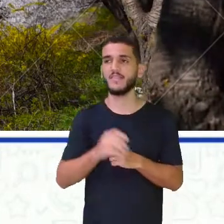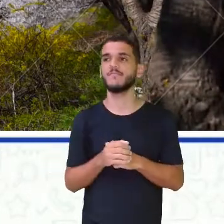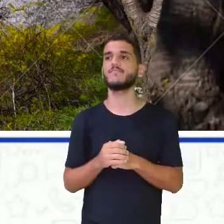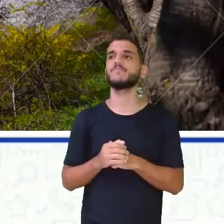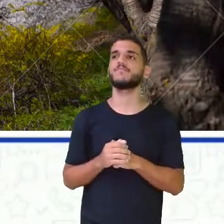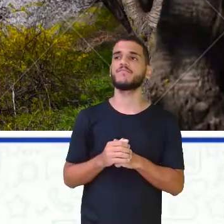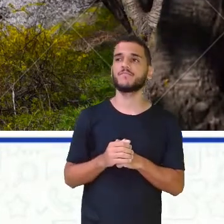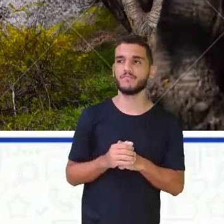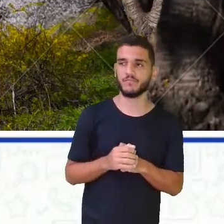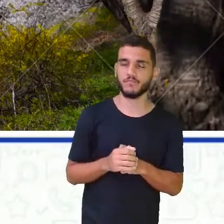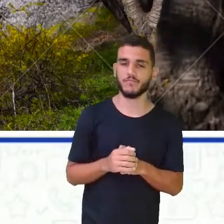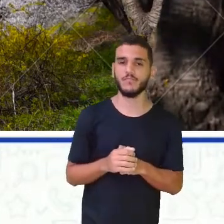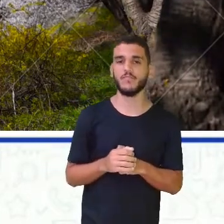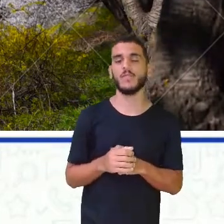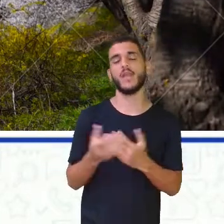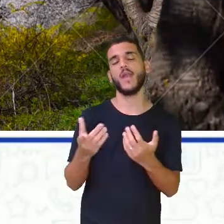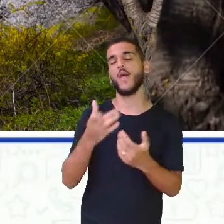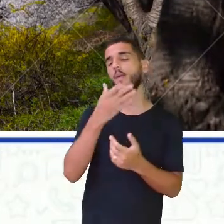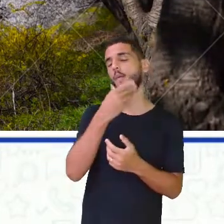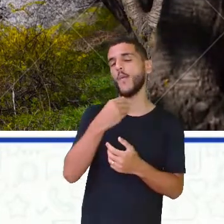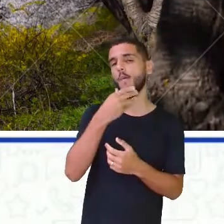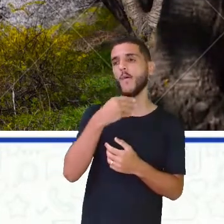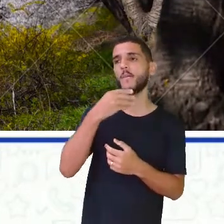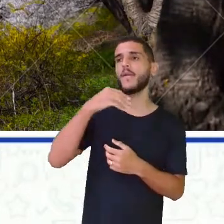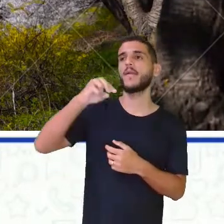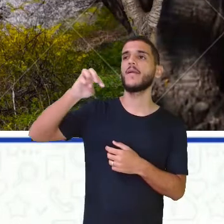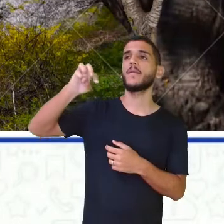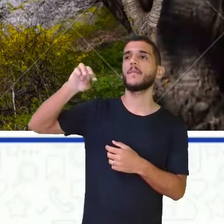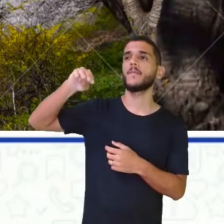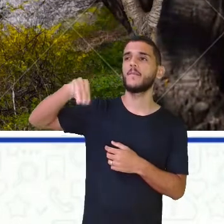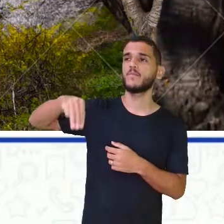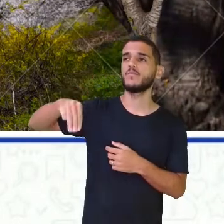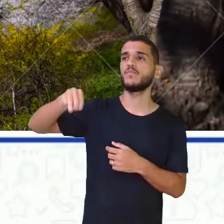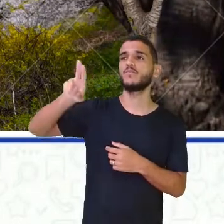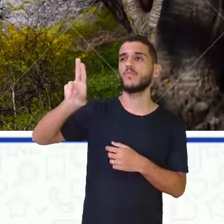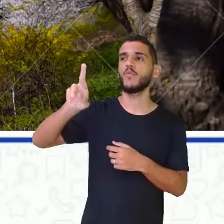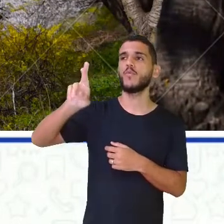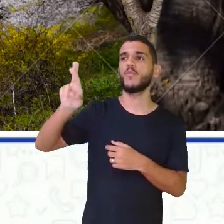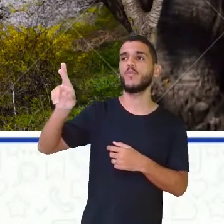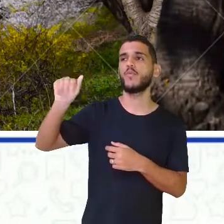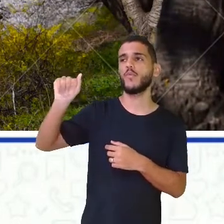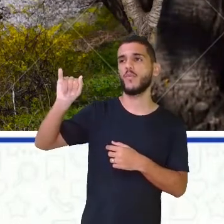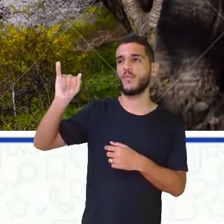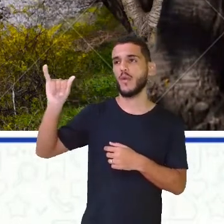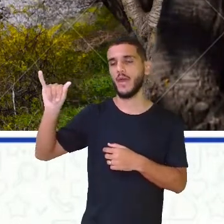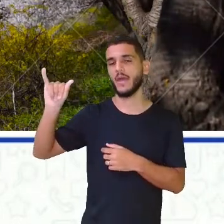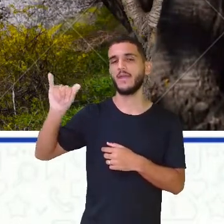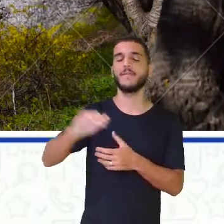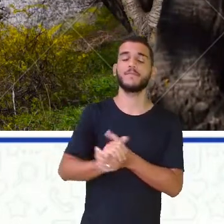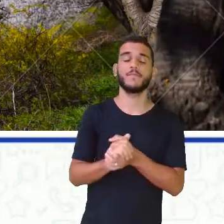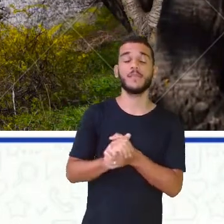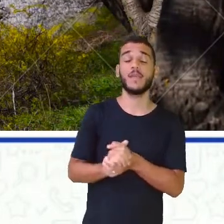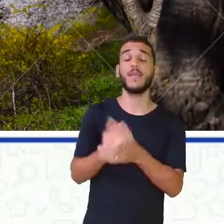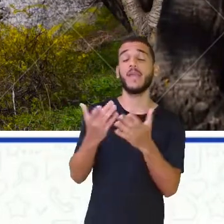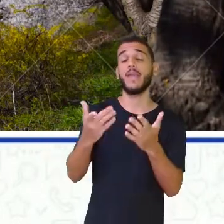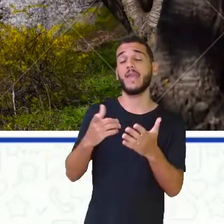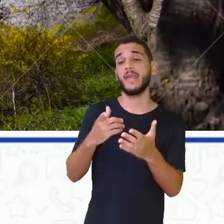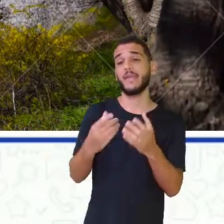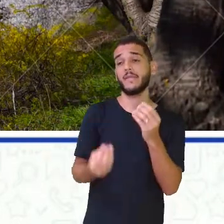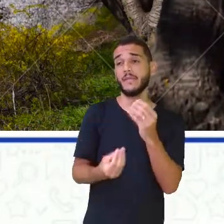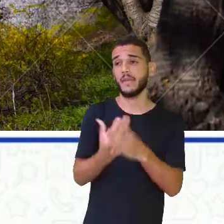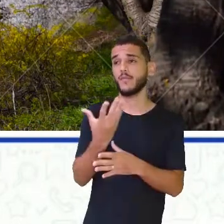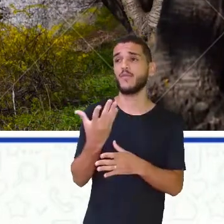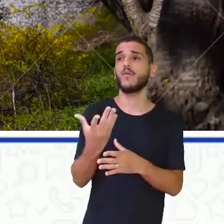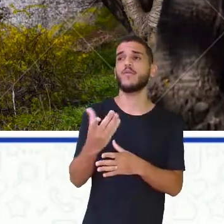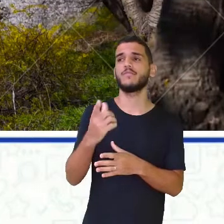Schaefer, professor, compositor e pesquisador da sonoridade, de diversos habitats. O Murray, ele é